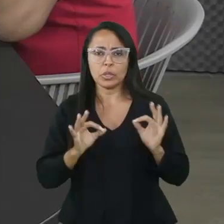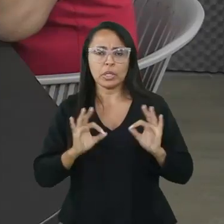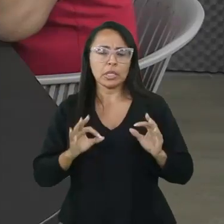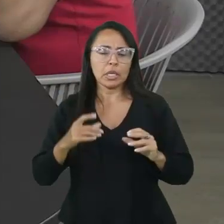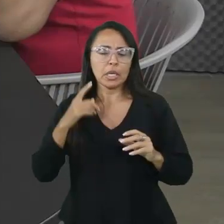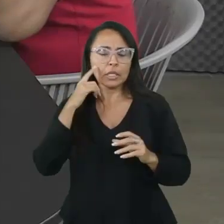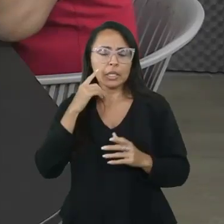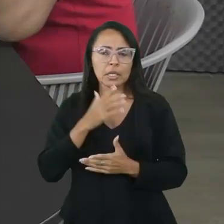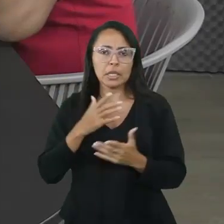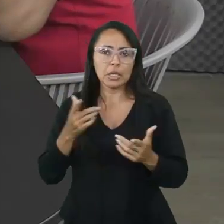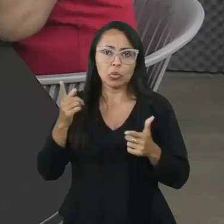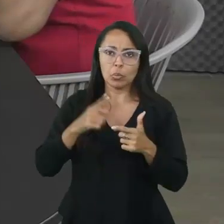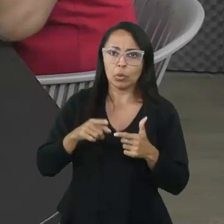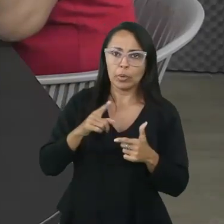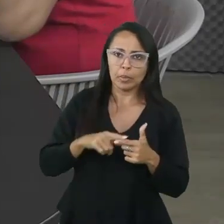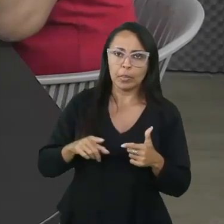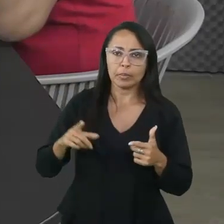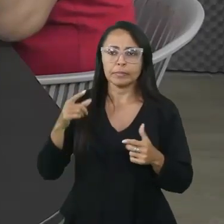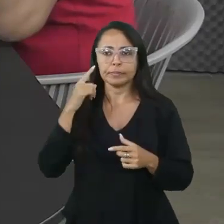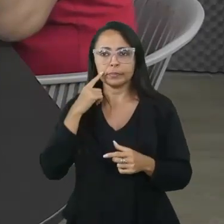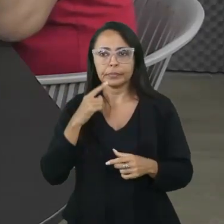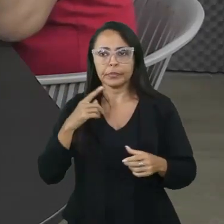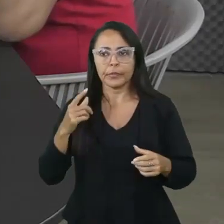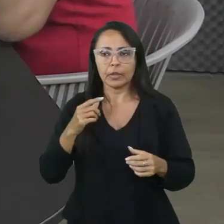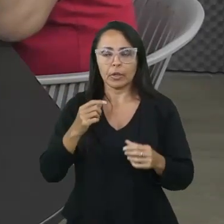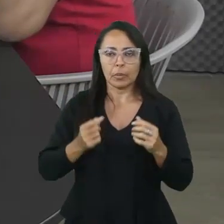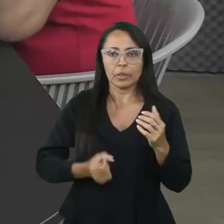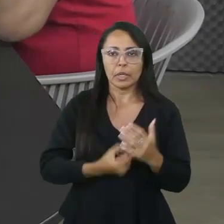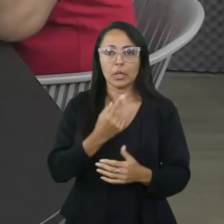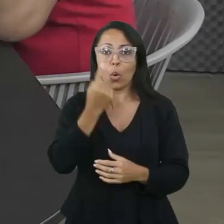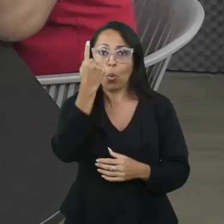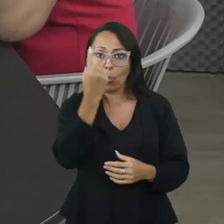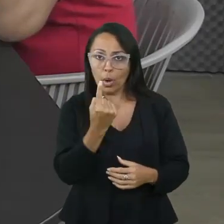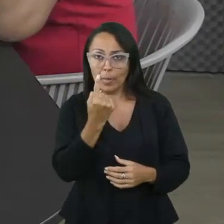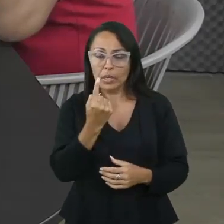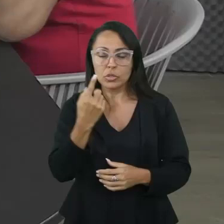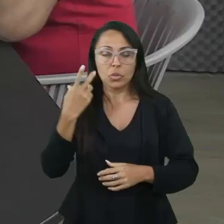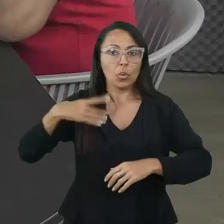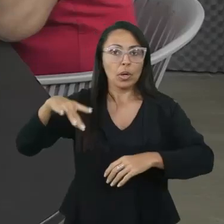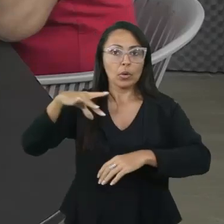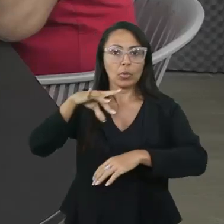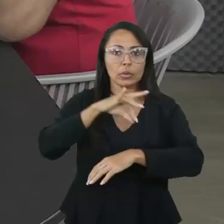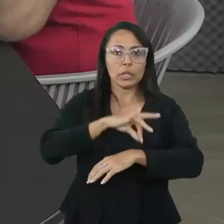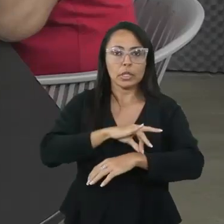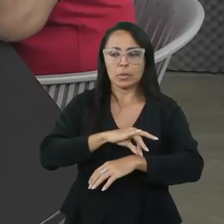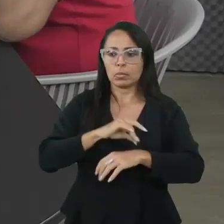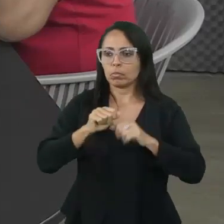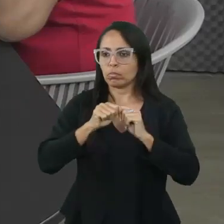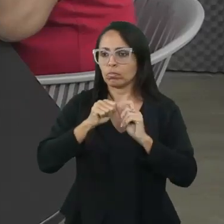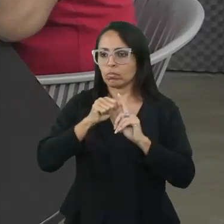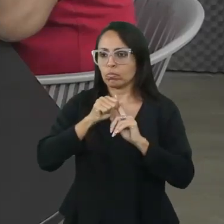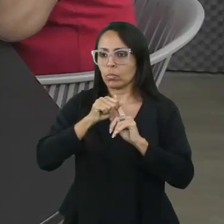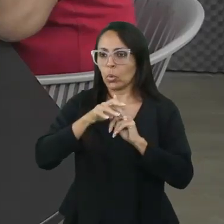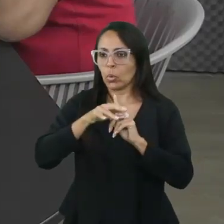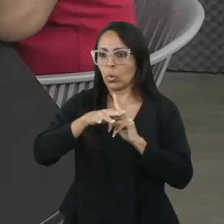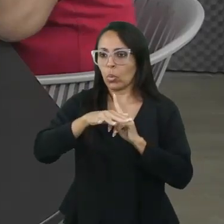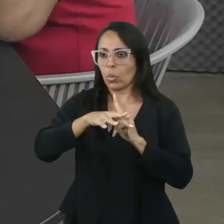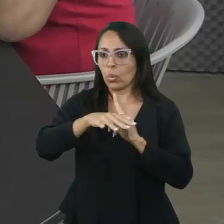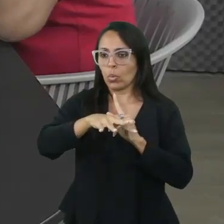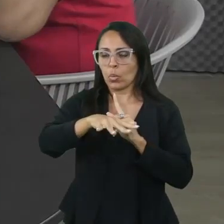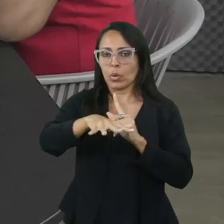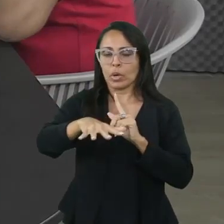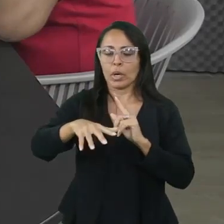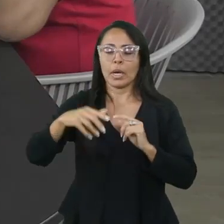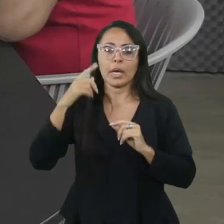ter uma pequena epidemia ali. Aí quando aparece uma pessoa contaminada com dengue, pum, uma epidemia, entendeu? E dentro de